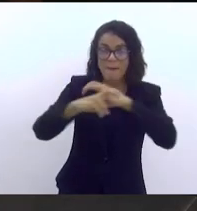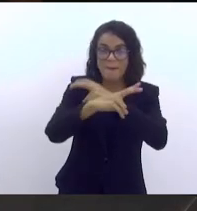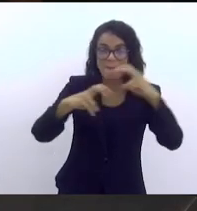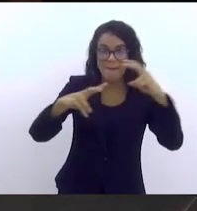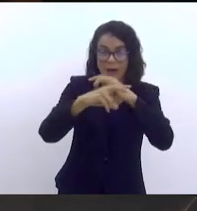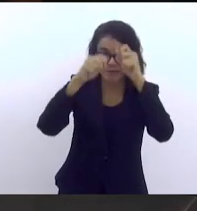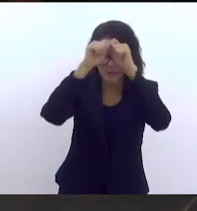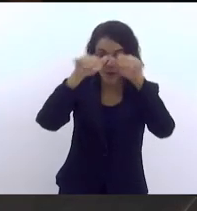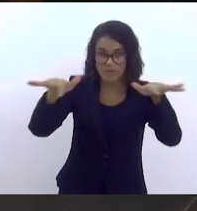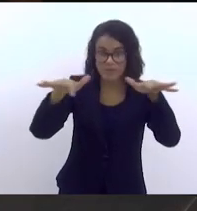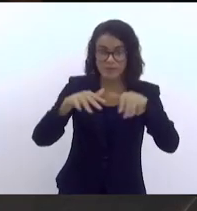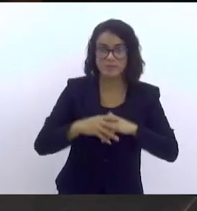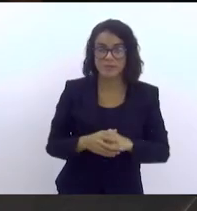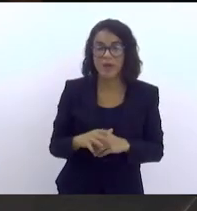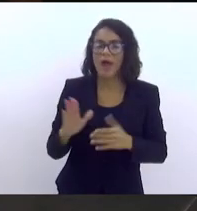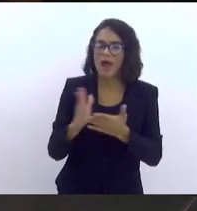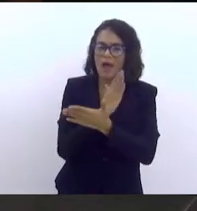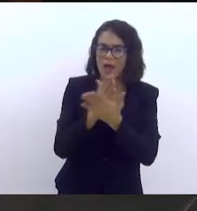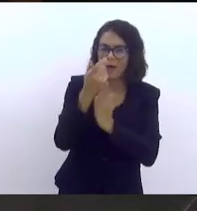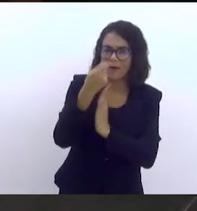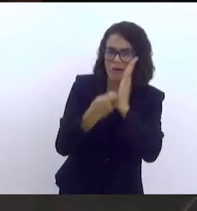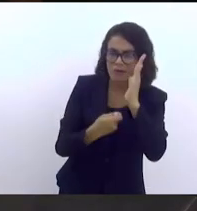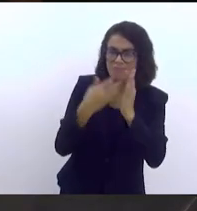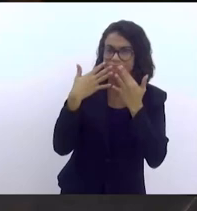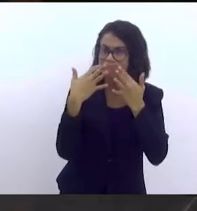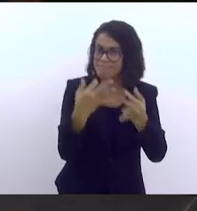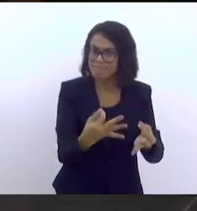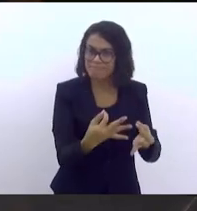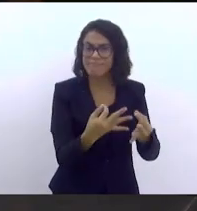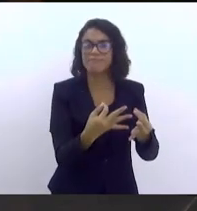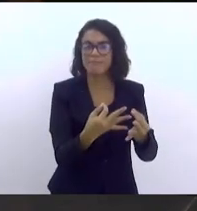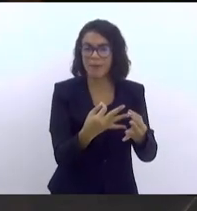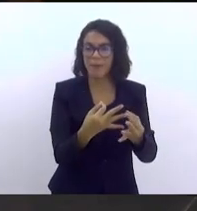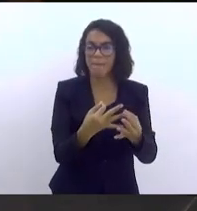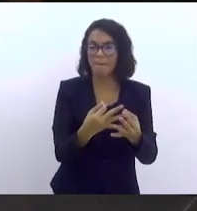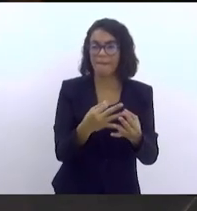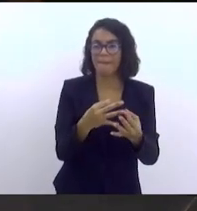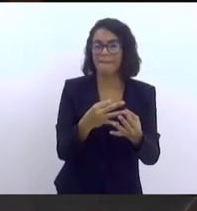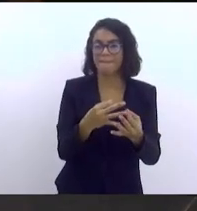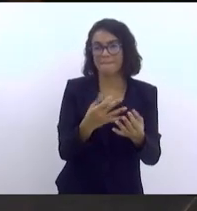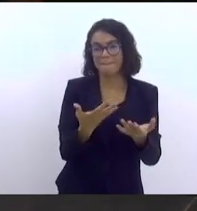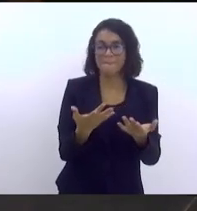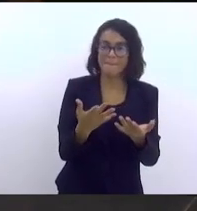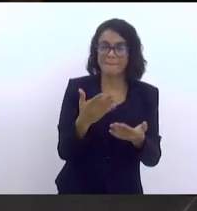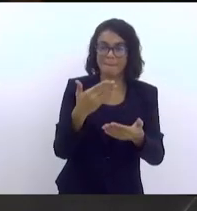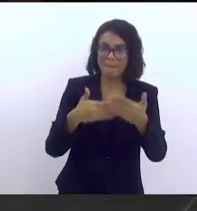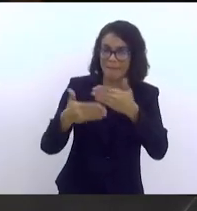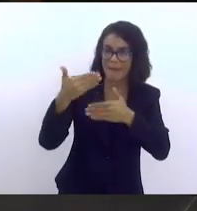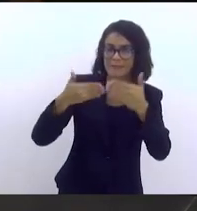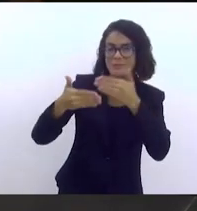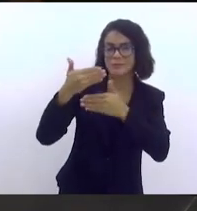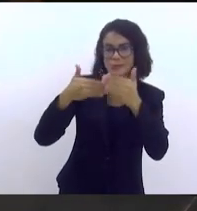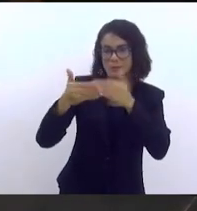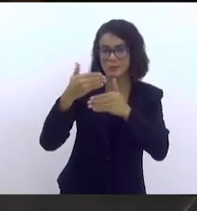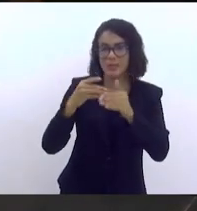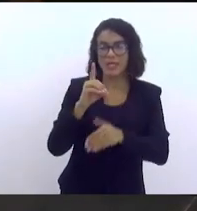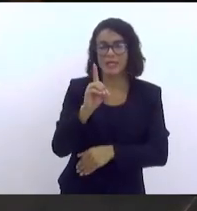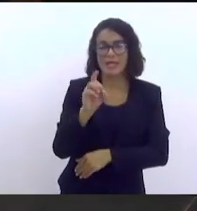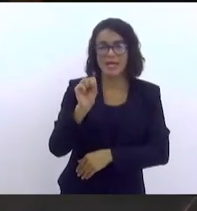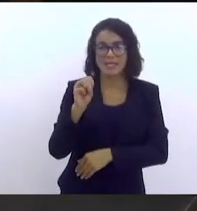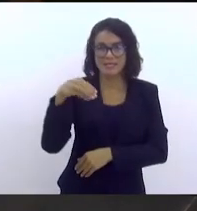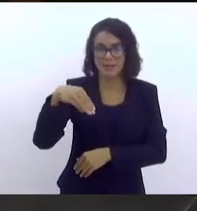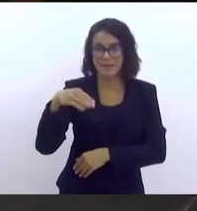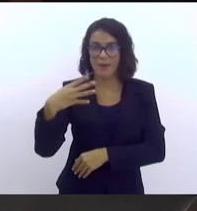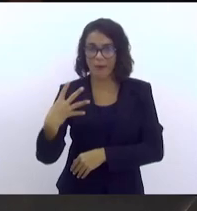autismo alguns autores vêm chamando a atenção para o para o fato do que nas últimas versões né do desse